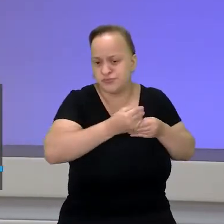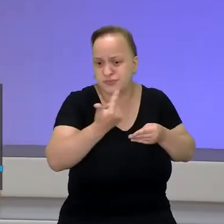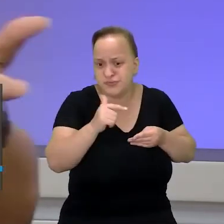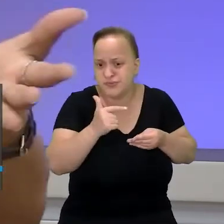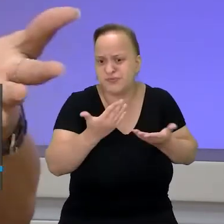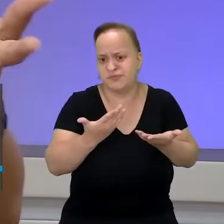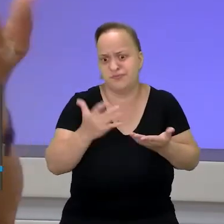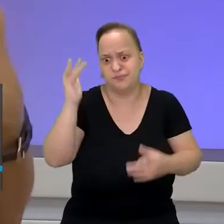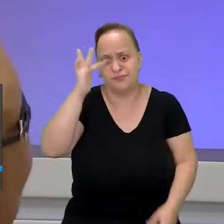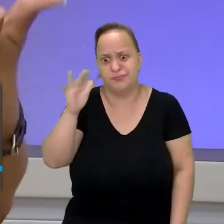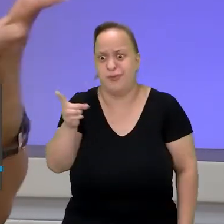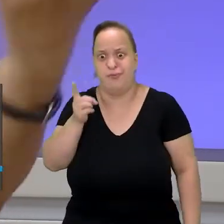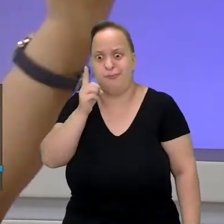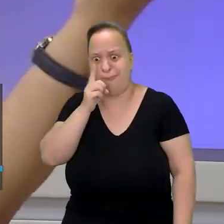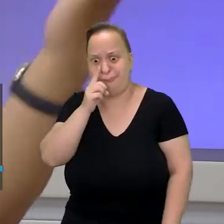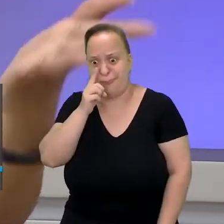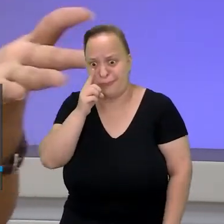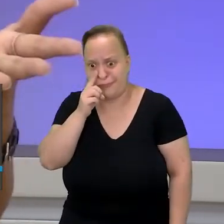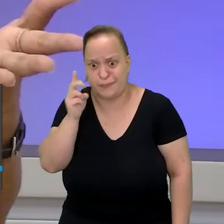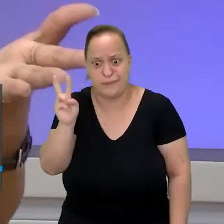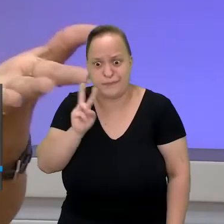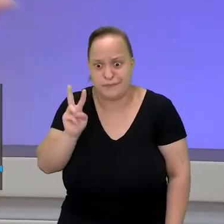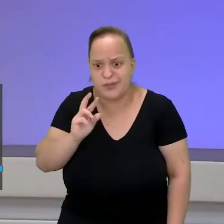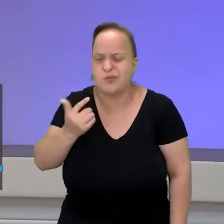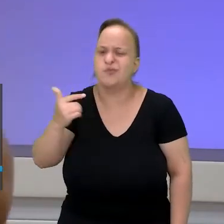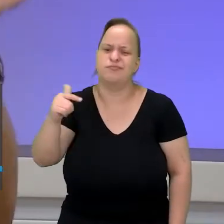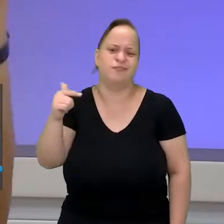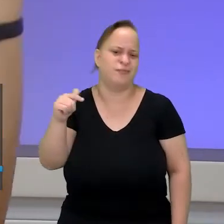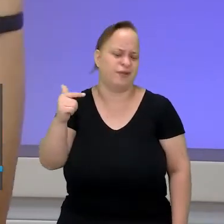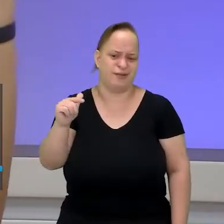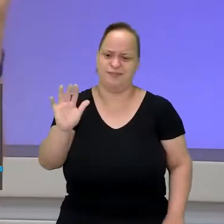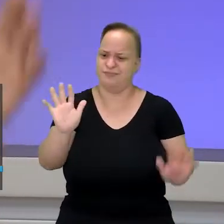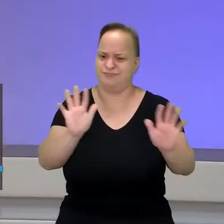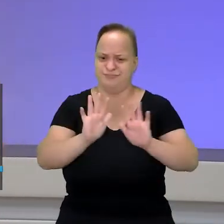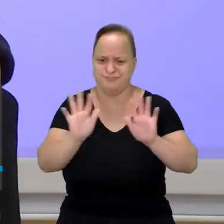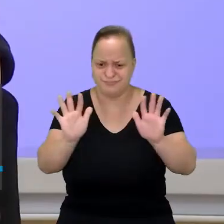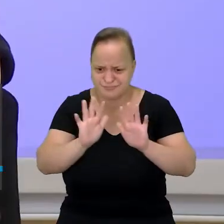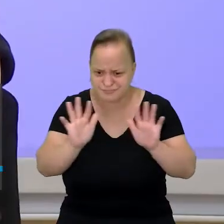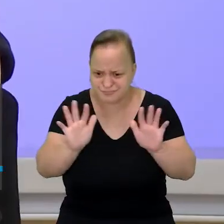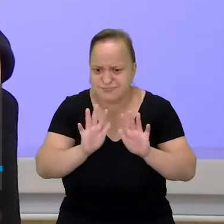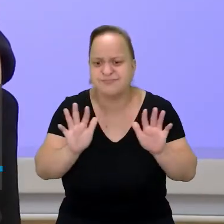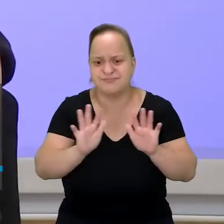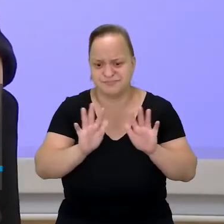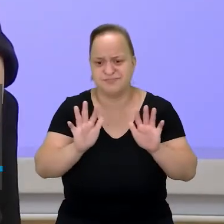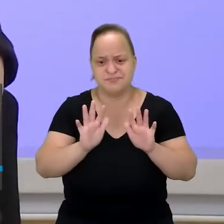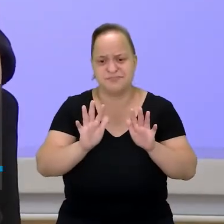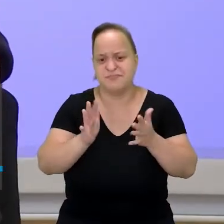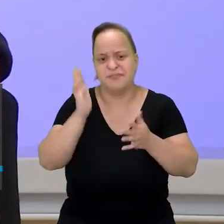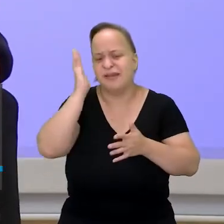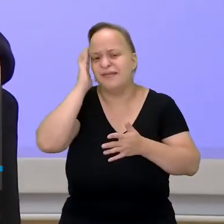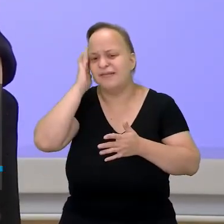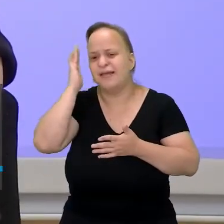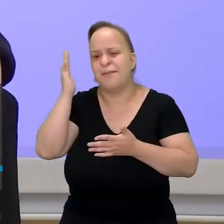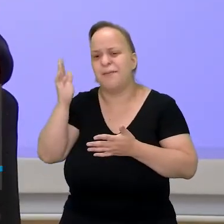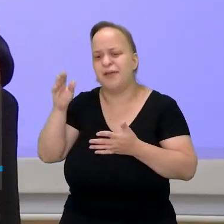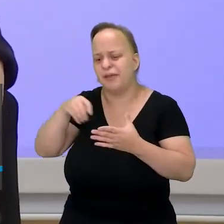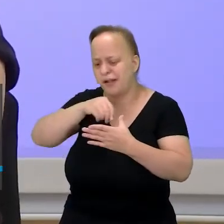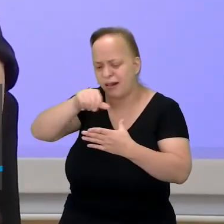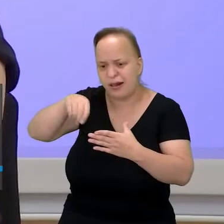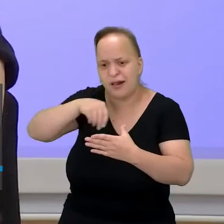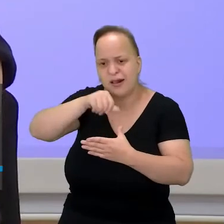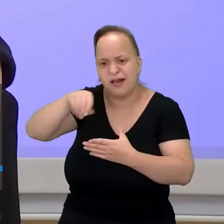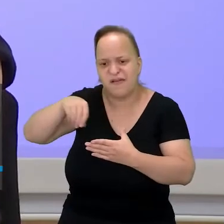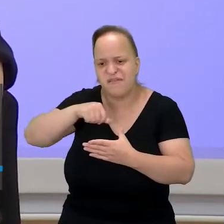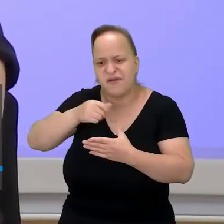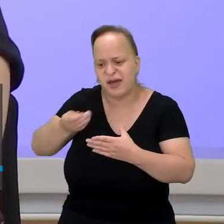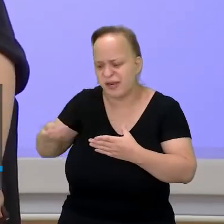vida ia ter vitamina? Quando eu era criança. Hoje tem vitamina para tudo. Tem aquela farinha enriquecida com não sei das